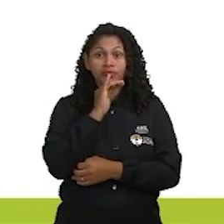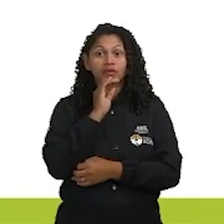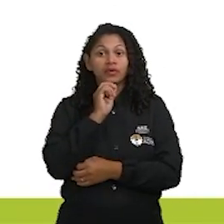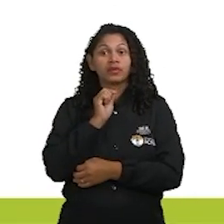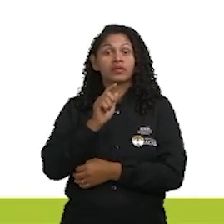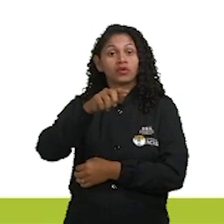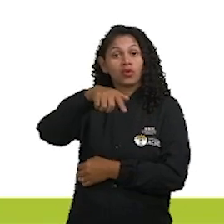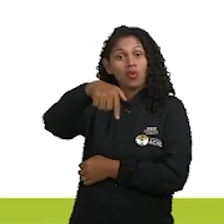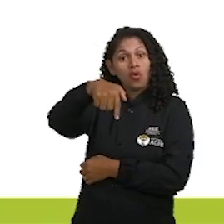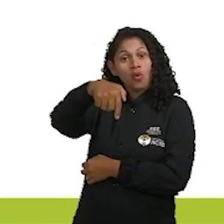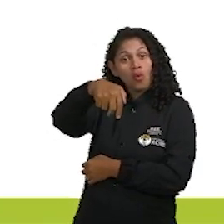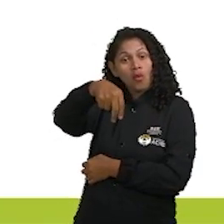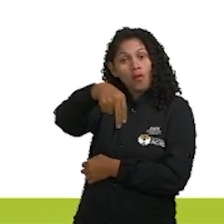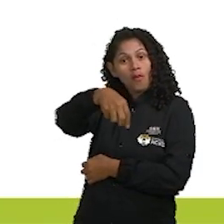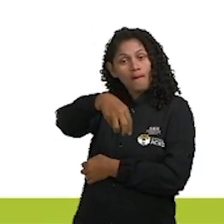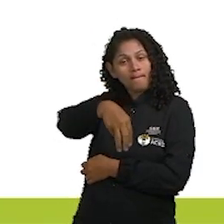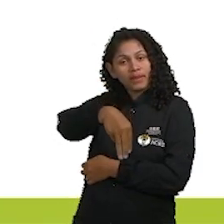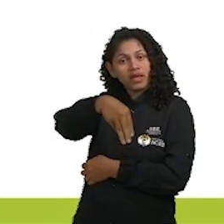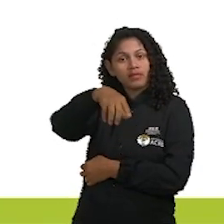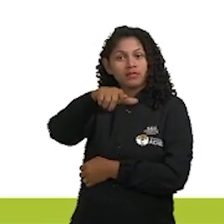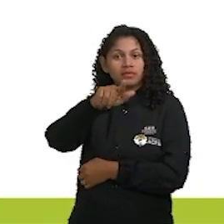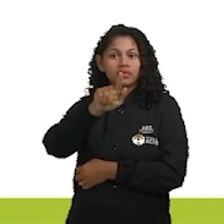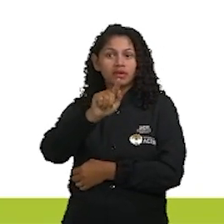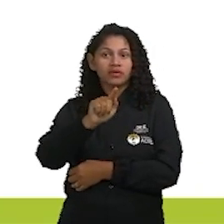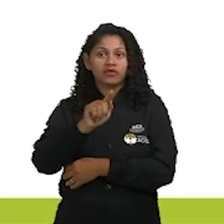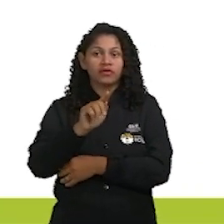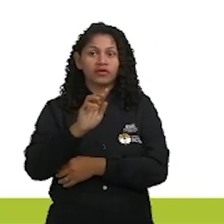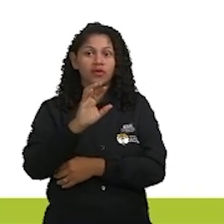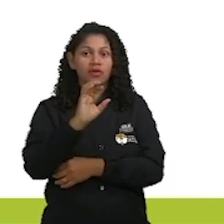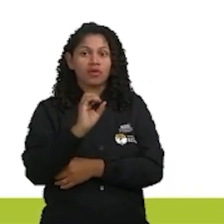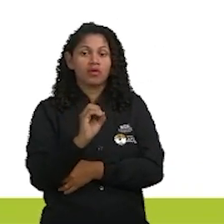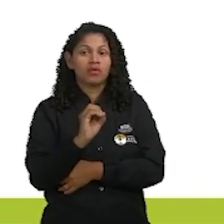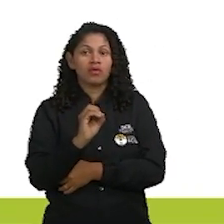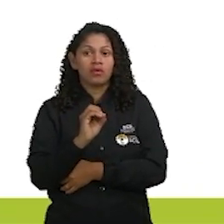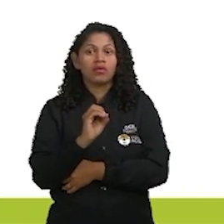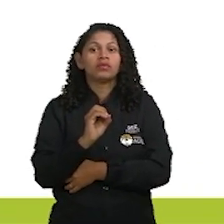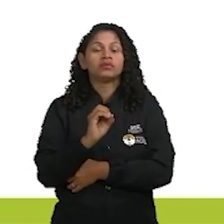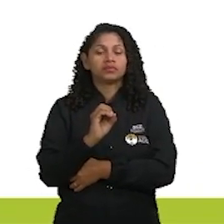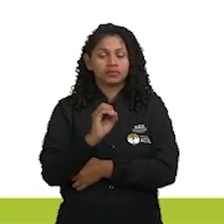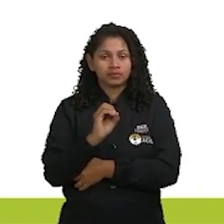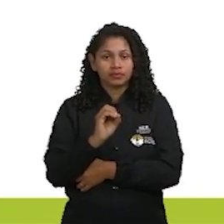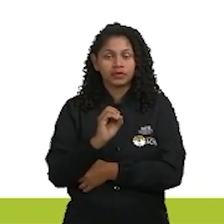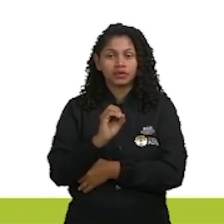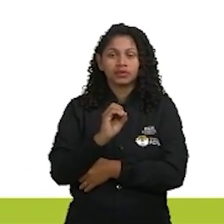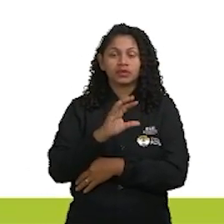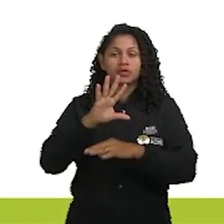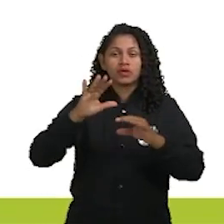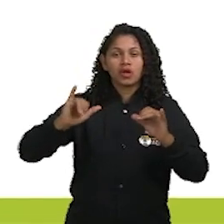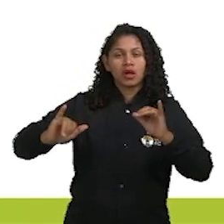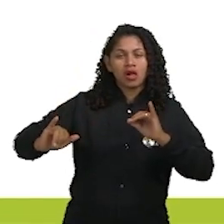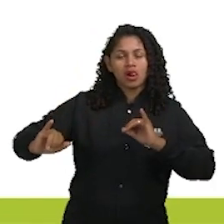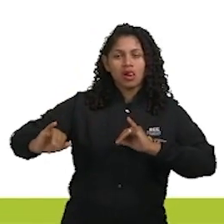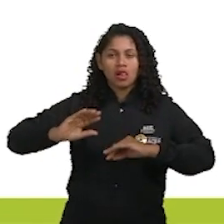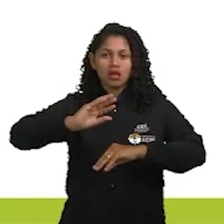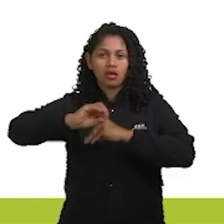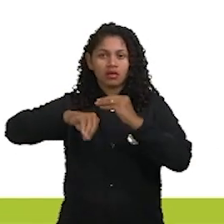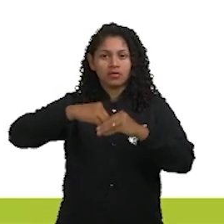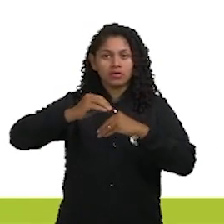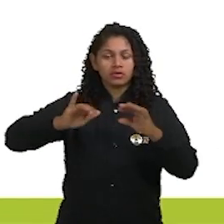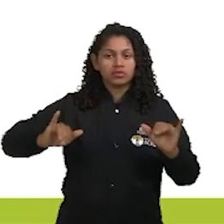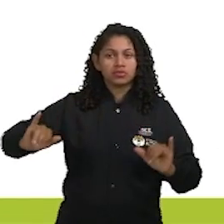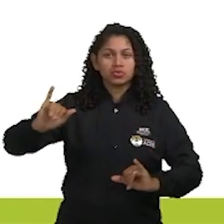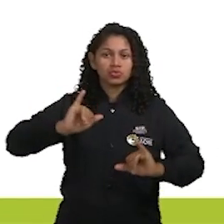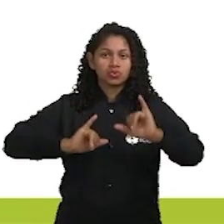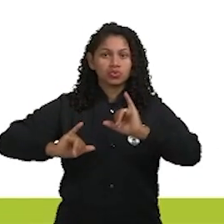de magnésio, MgO, composto por magnésio e oxigênio. Como